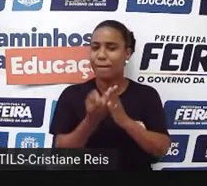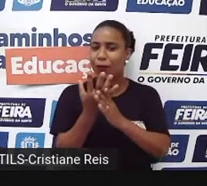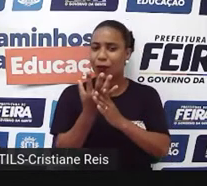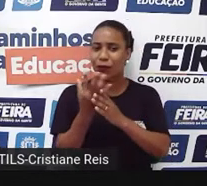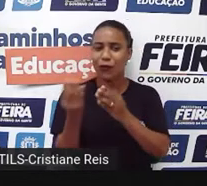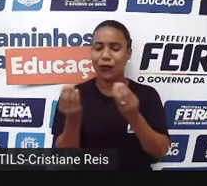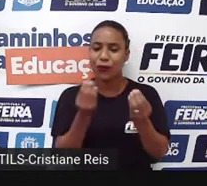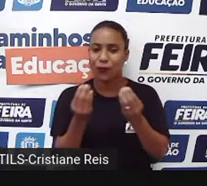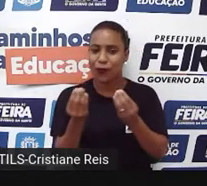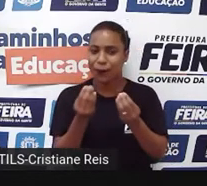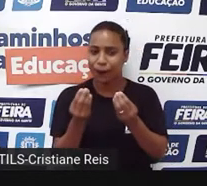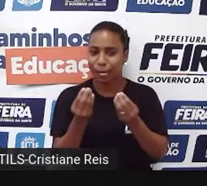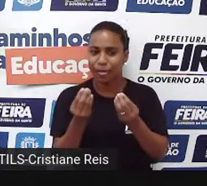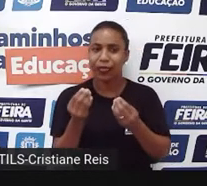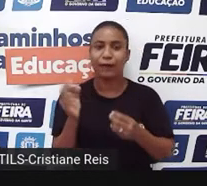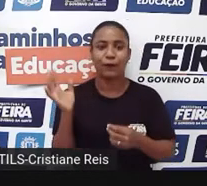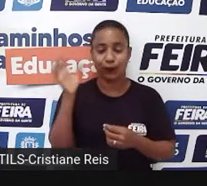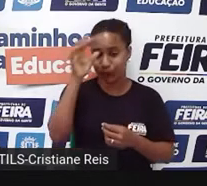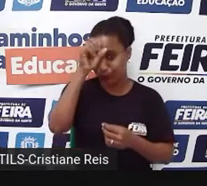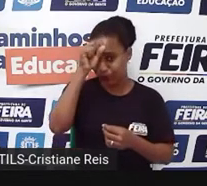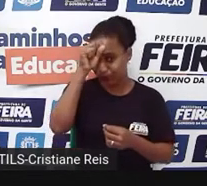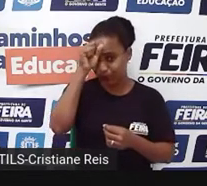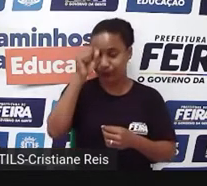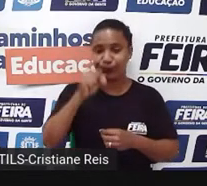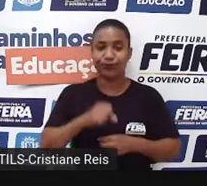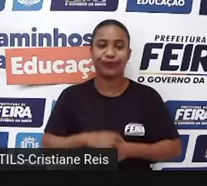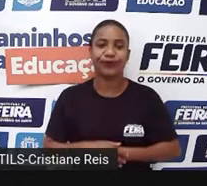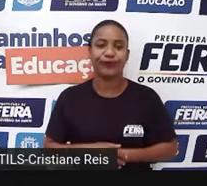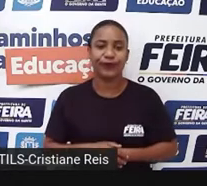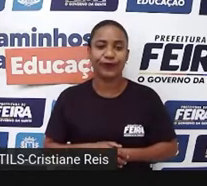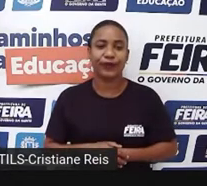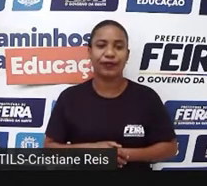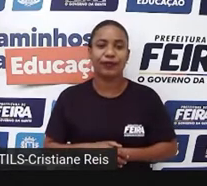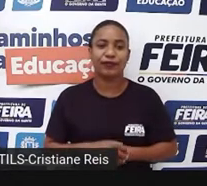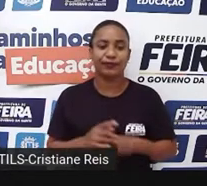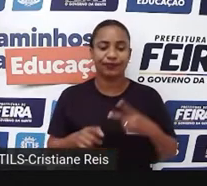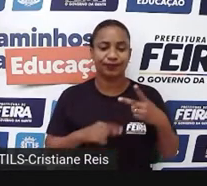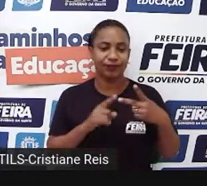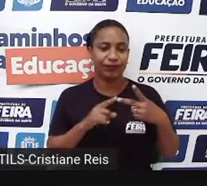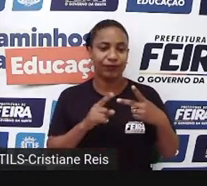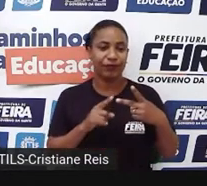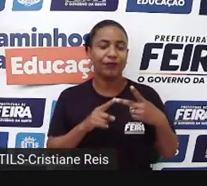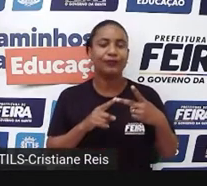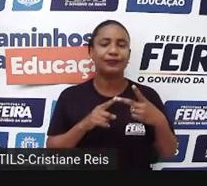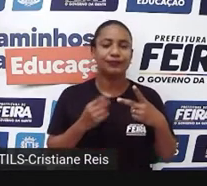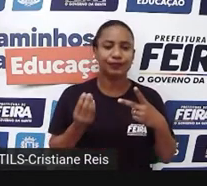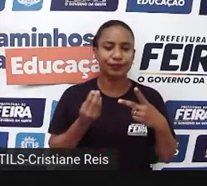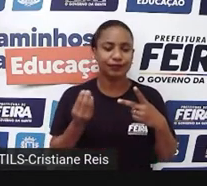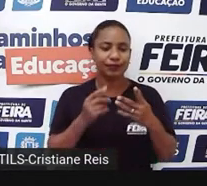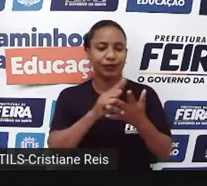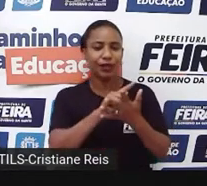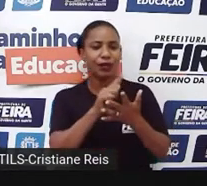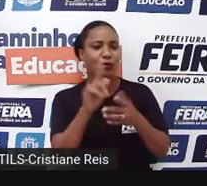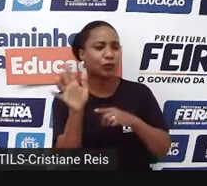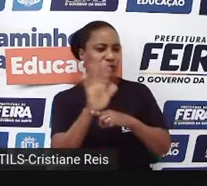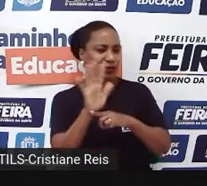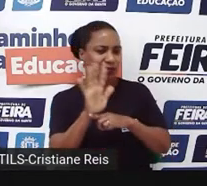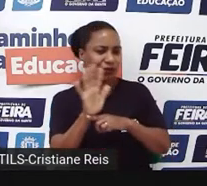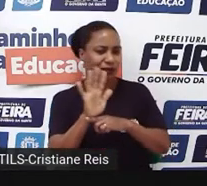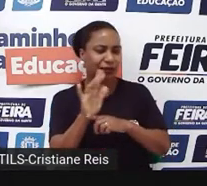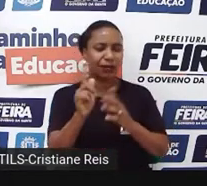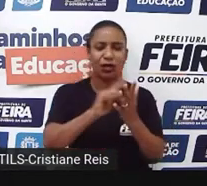vamos aprender hoje. What kind of movie do you like? Tem que tipo, que gênero